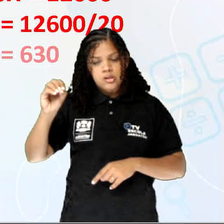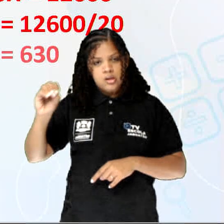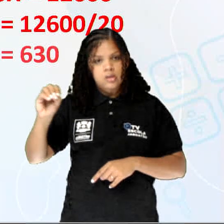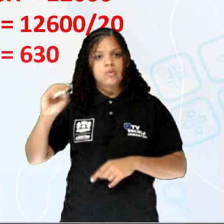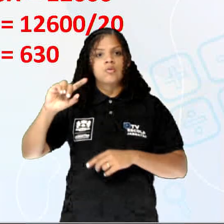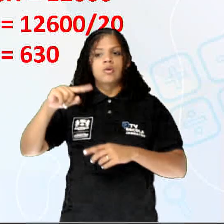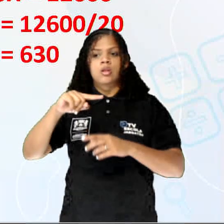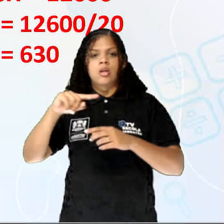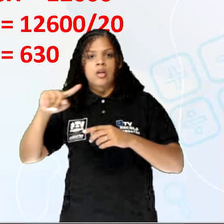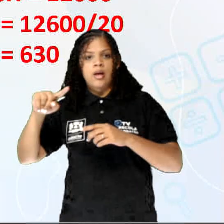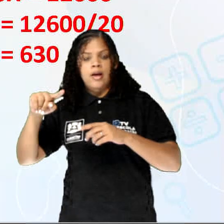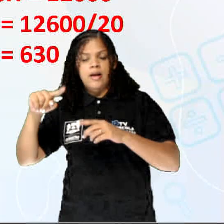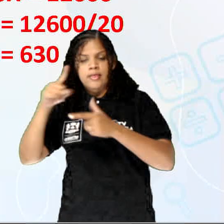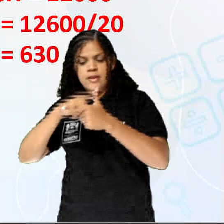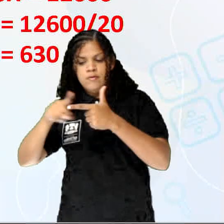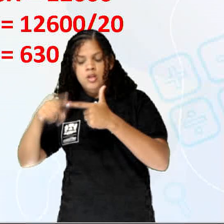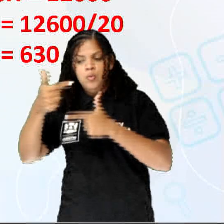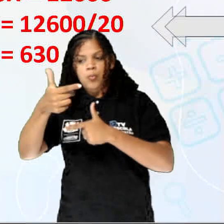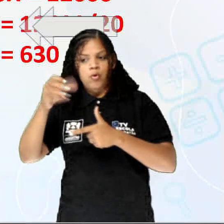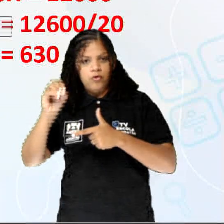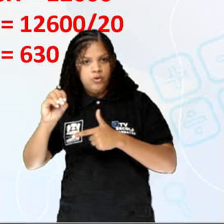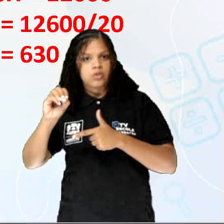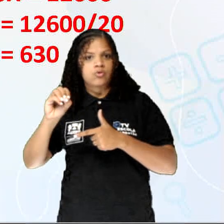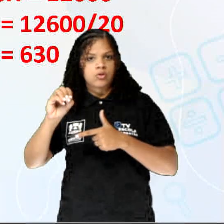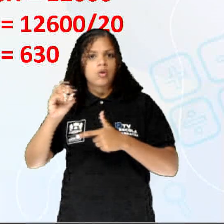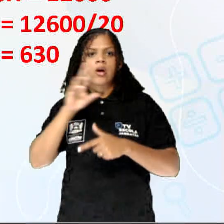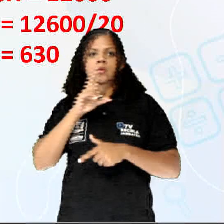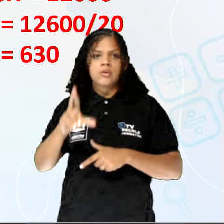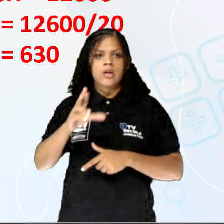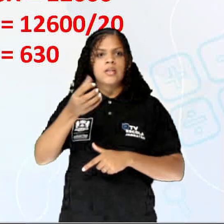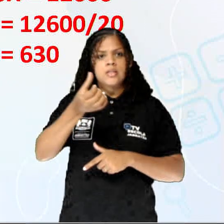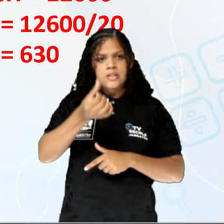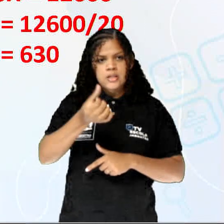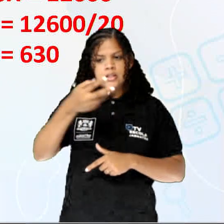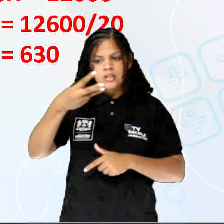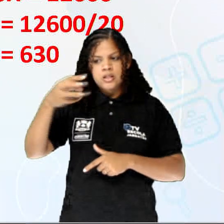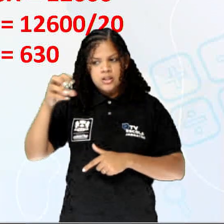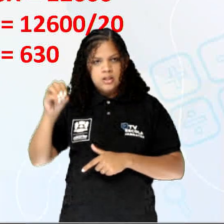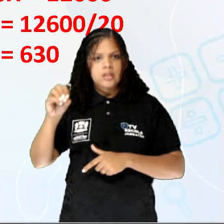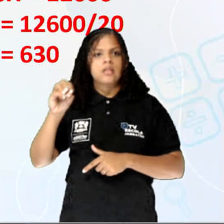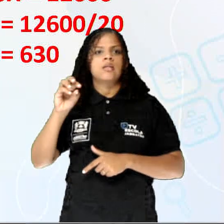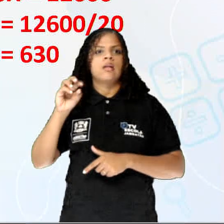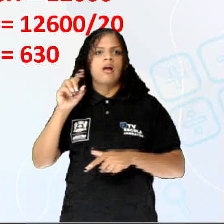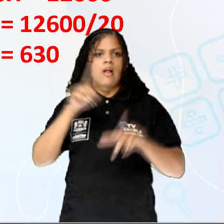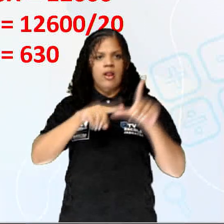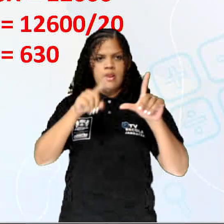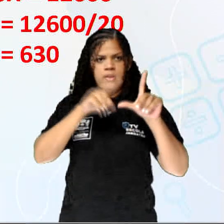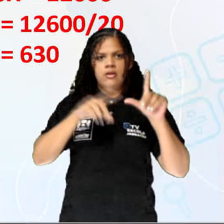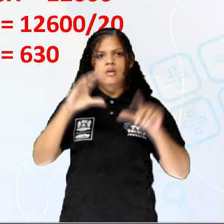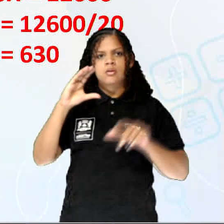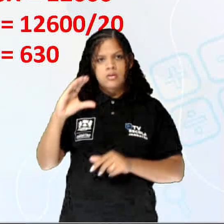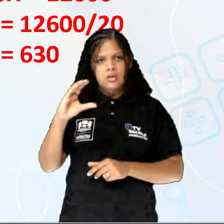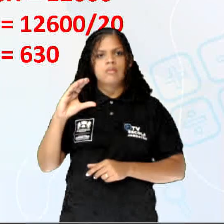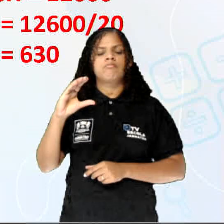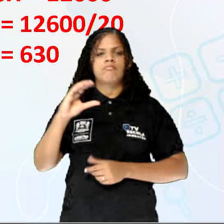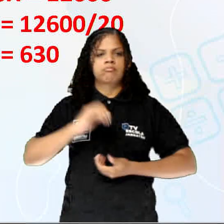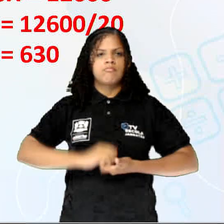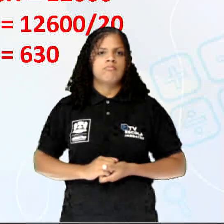está a incógnita e do outro lado vai ficar o restante, tá? Aí a gente precisa agora multiplicar, fazer essa multiplicação de frações